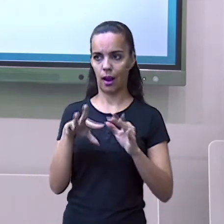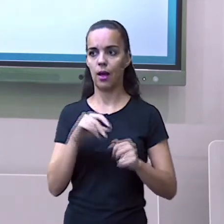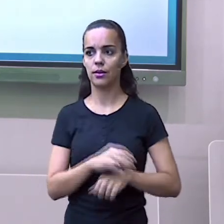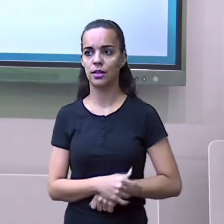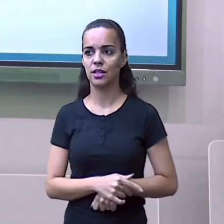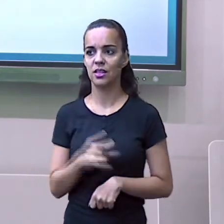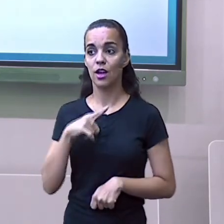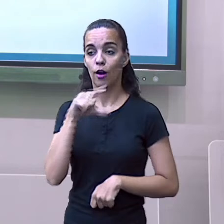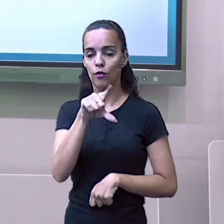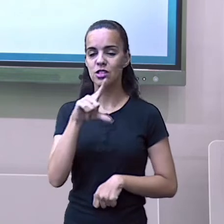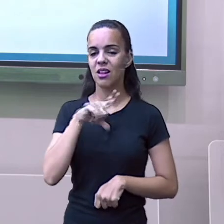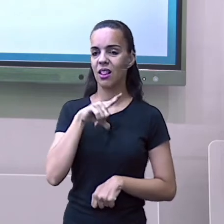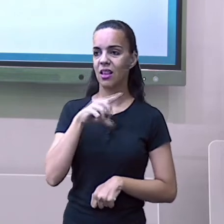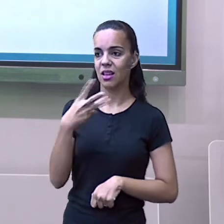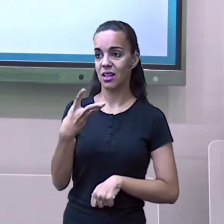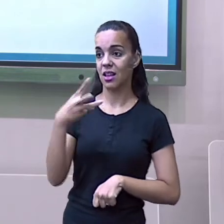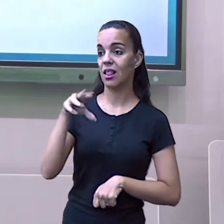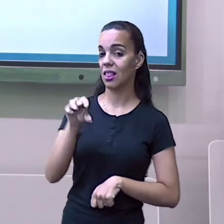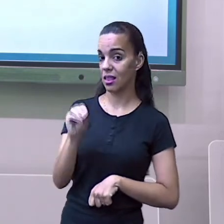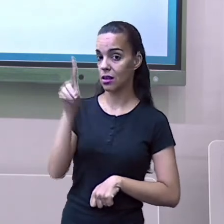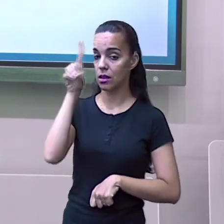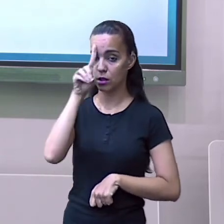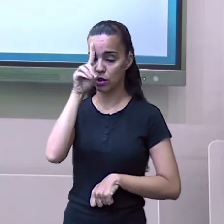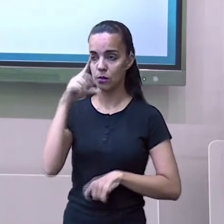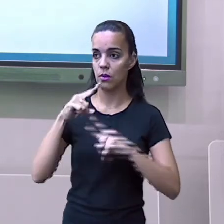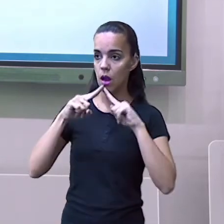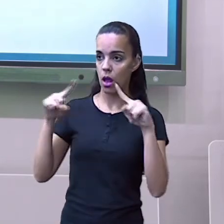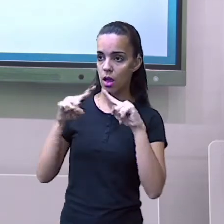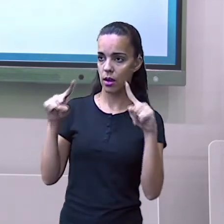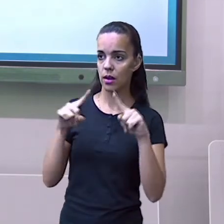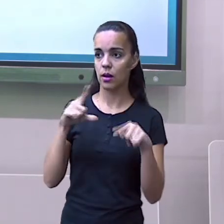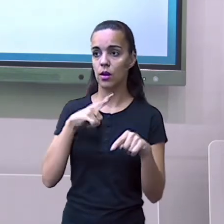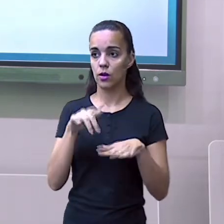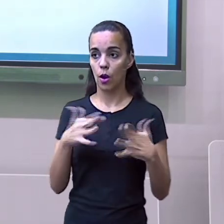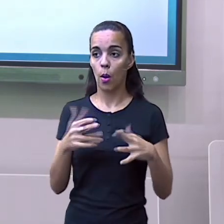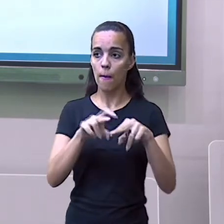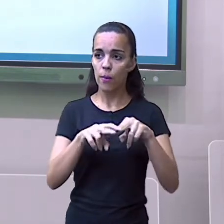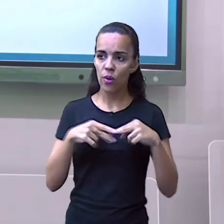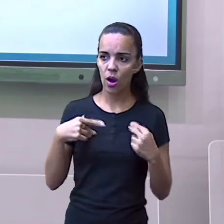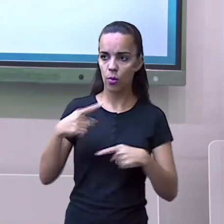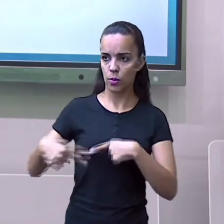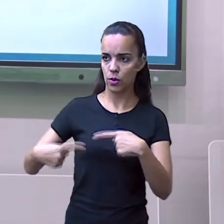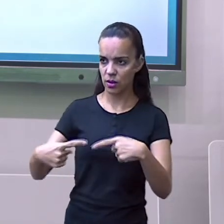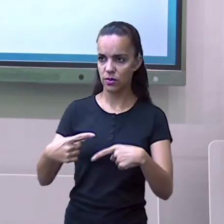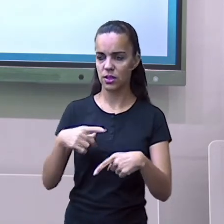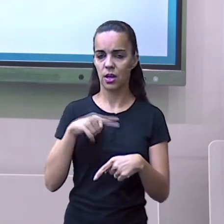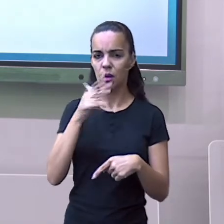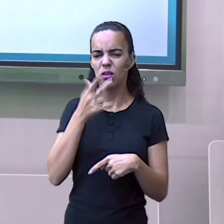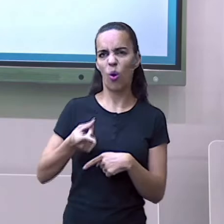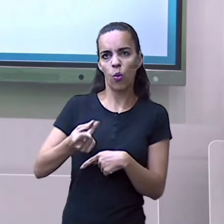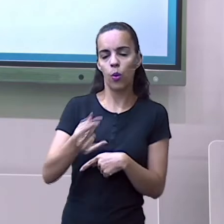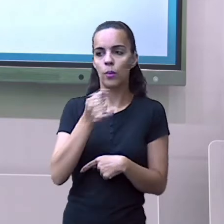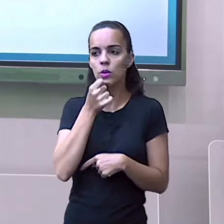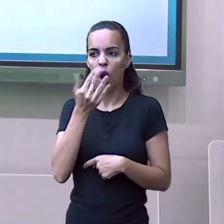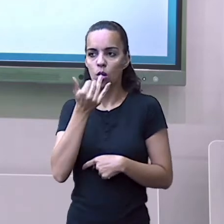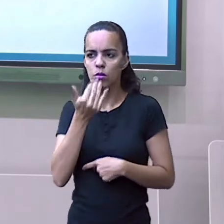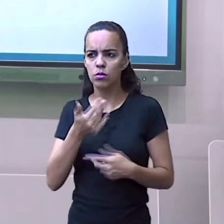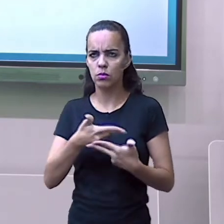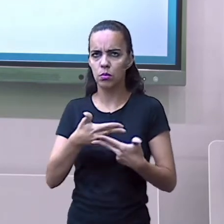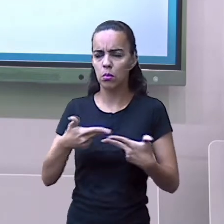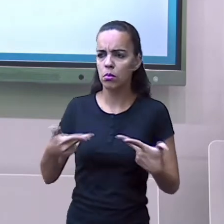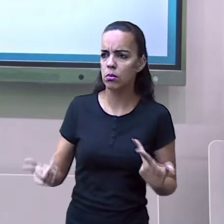o prazo de 30 dias para fazer reclamação quando há defeito em produtos não duráveis. Como